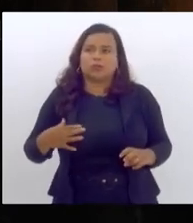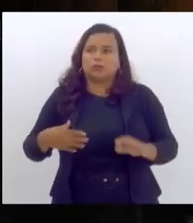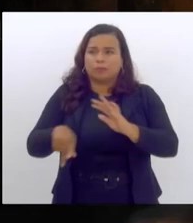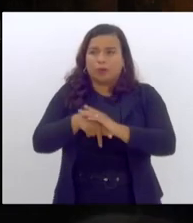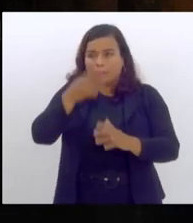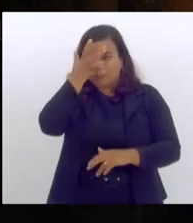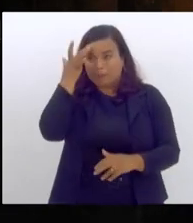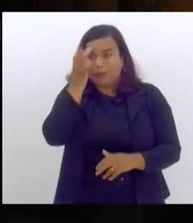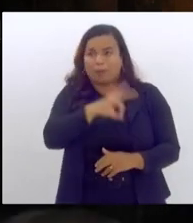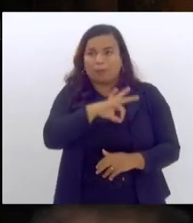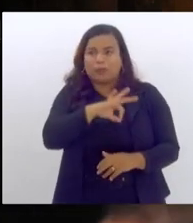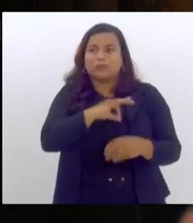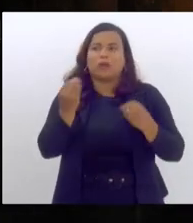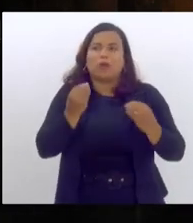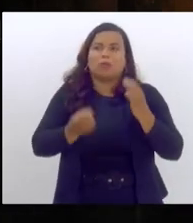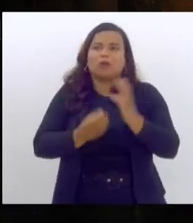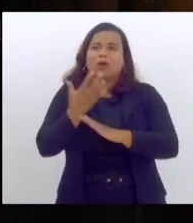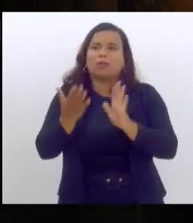pode propor